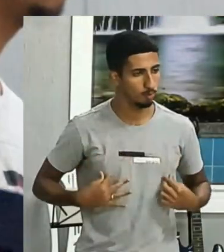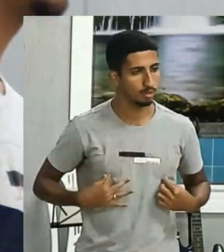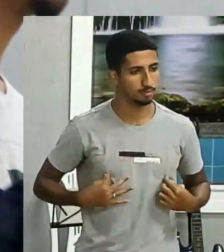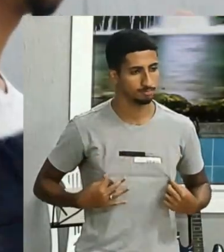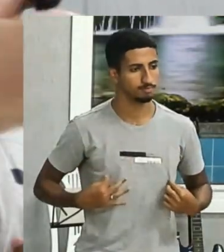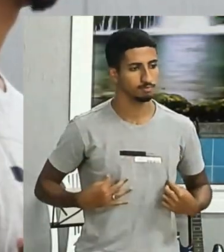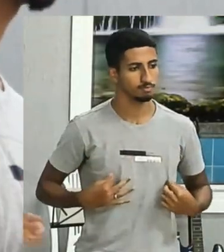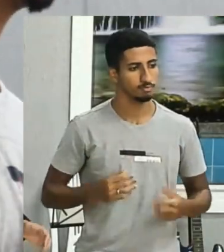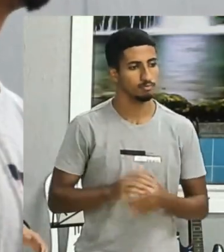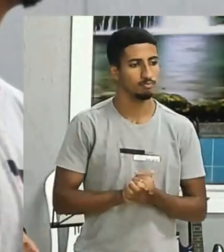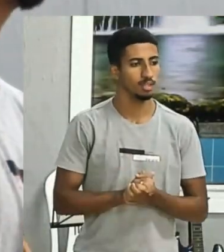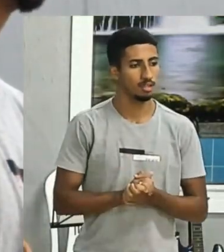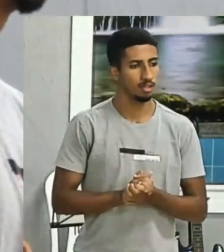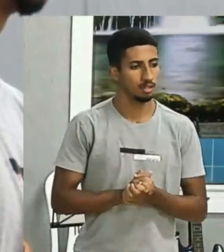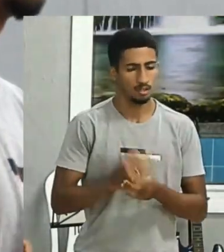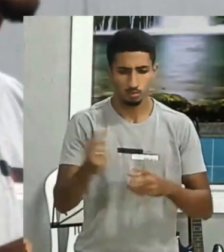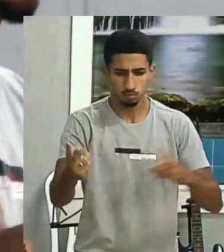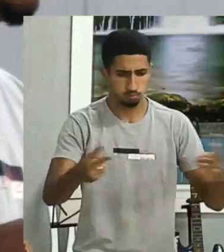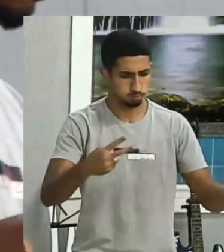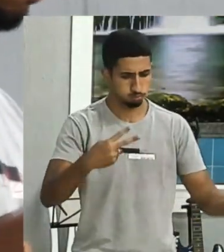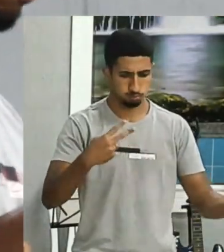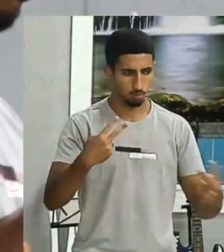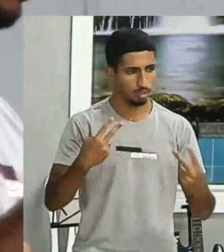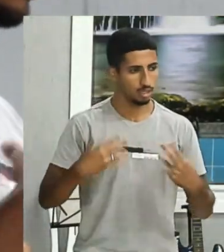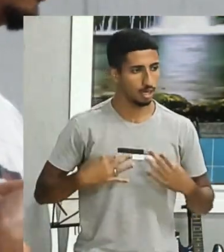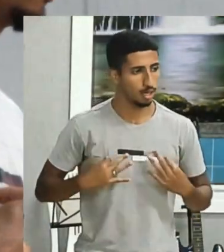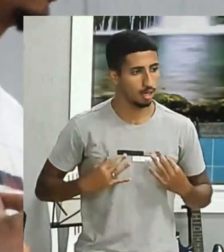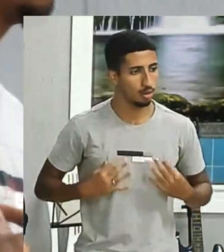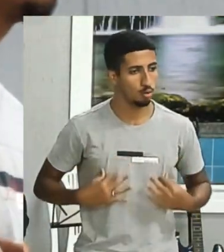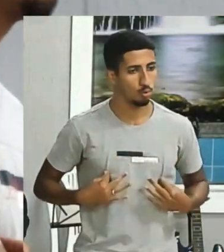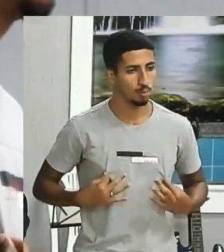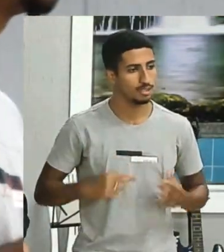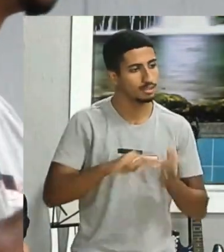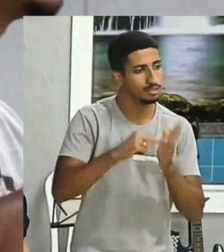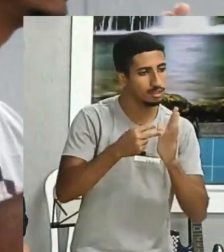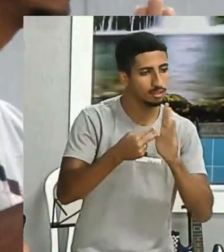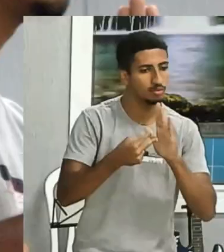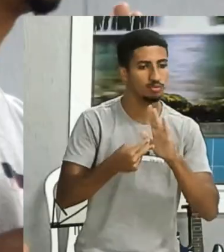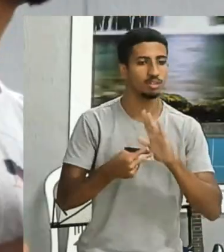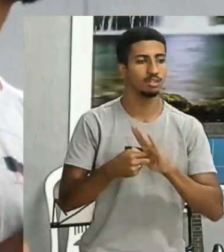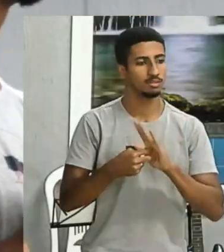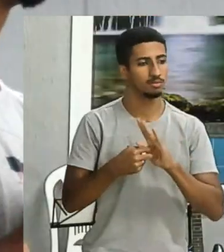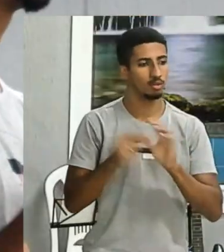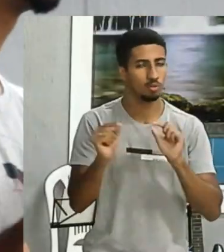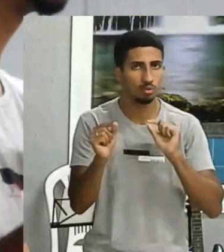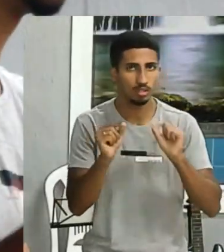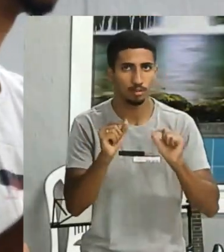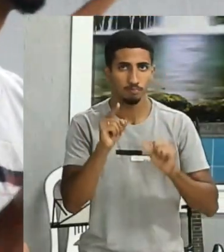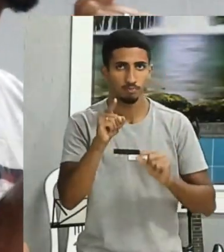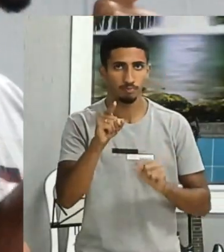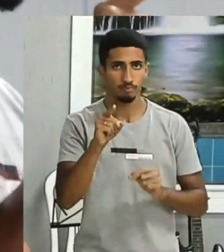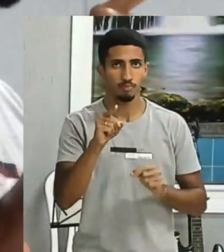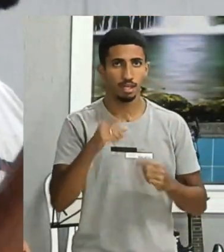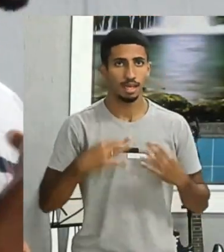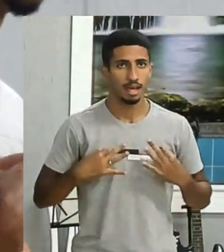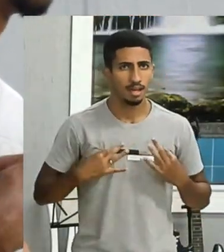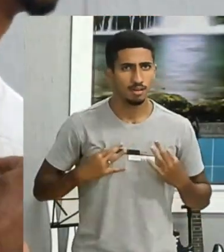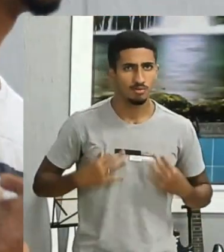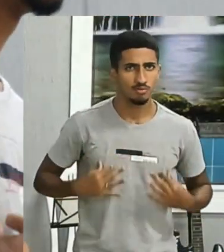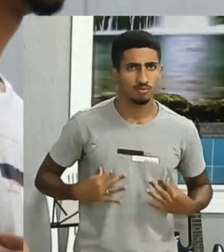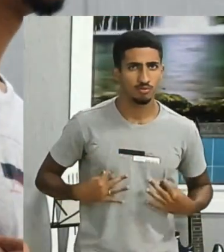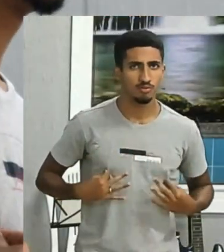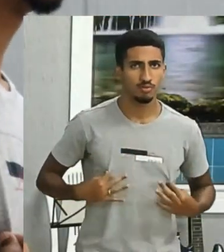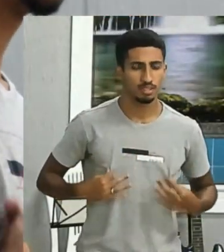está vendo que Jesus está usando. Vestes talares, ou uma túnica que chegava